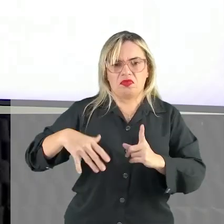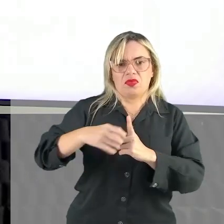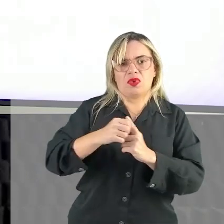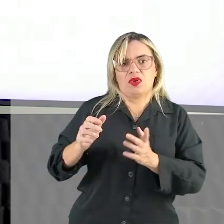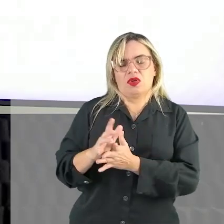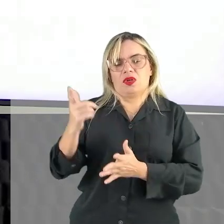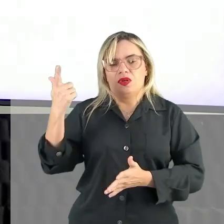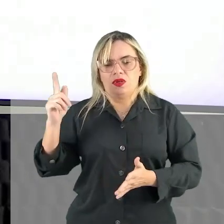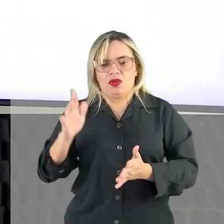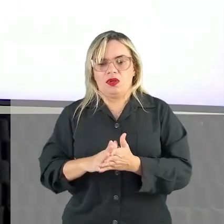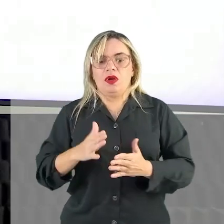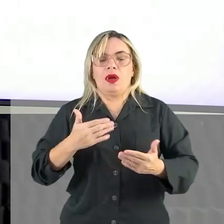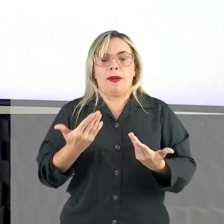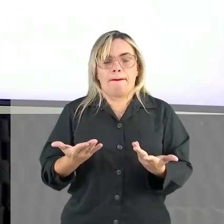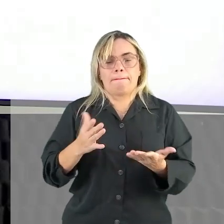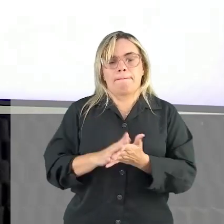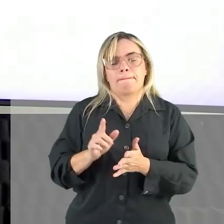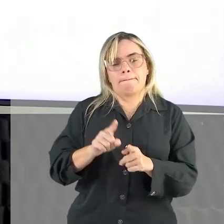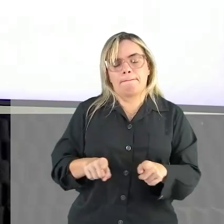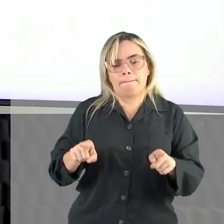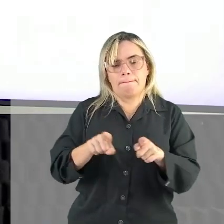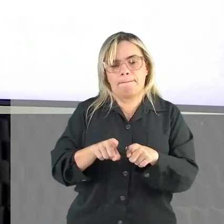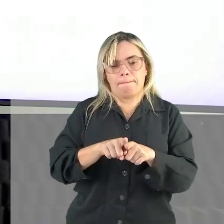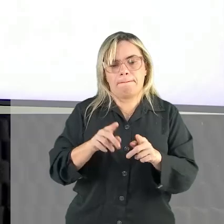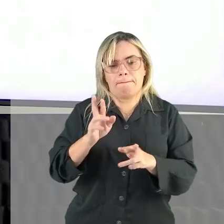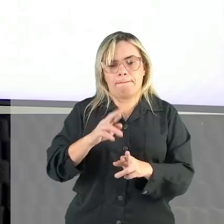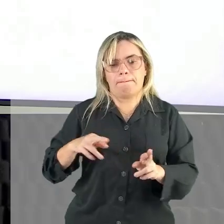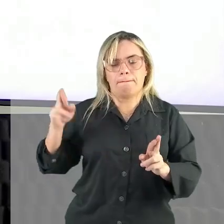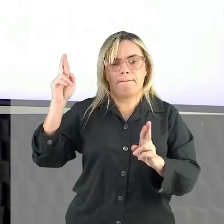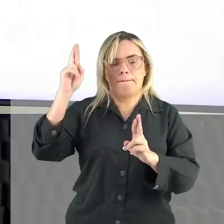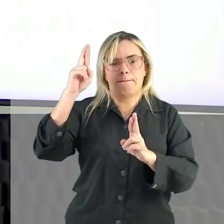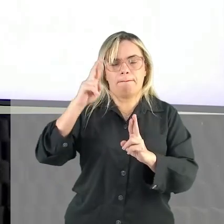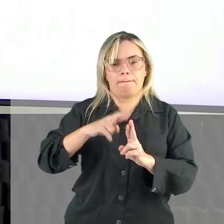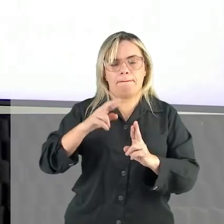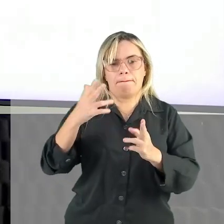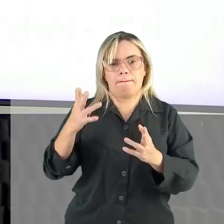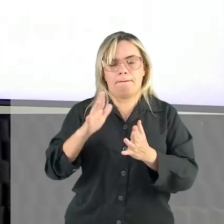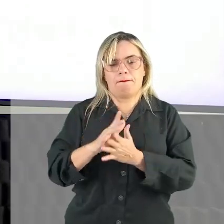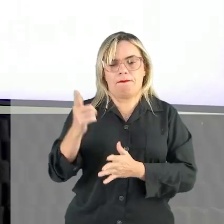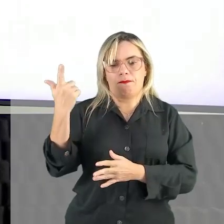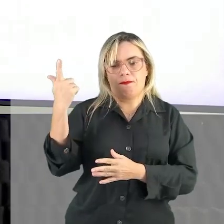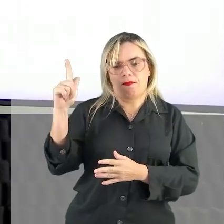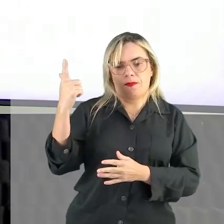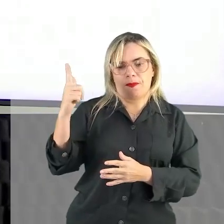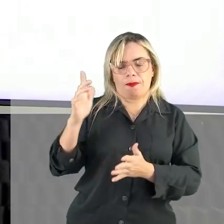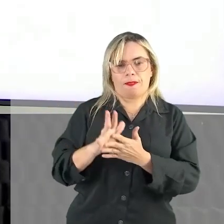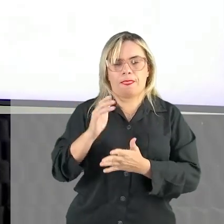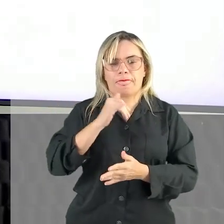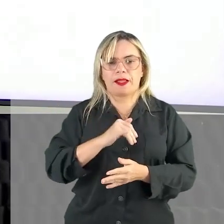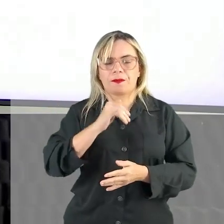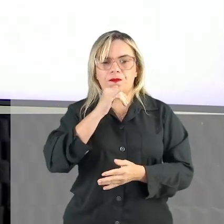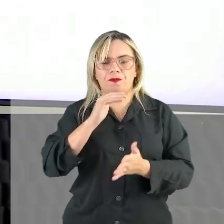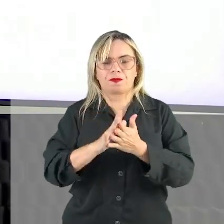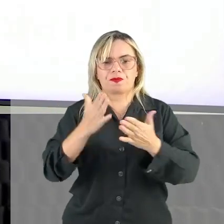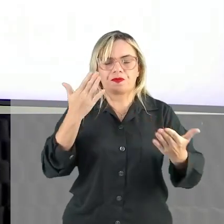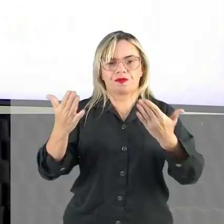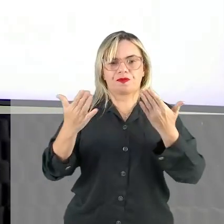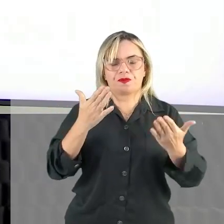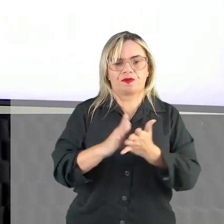Às vezes eu também tenho uma referência de ordem geográfica. Por exemplo, quando eu comparo